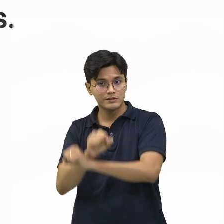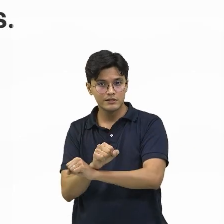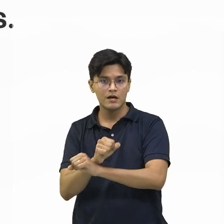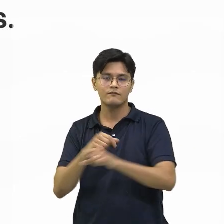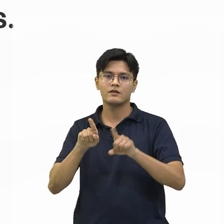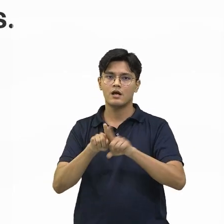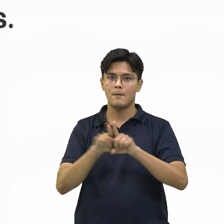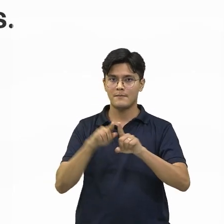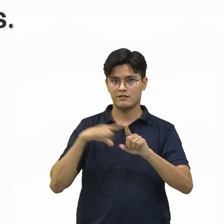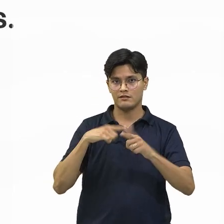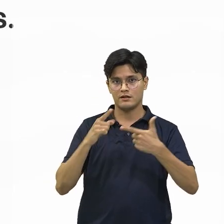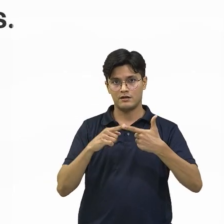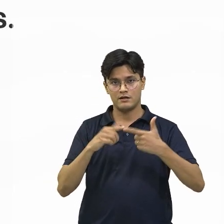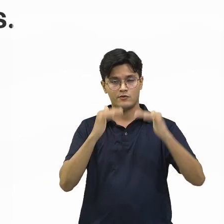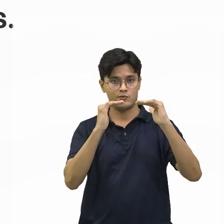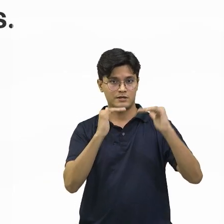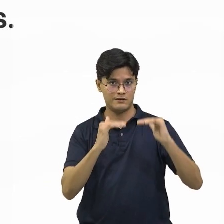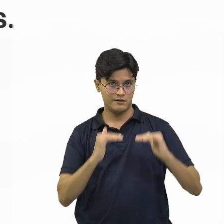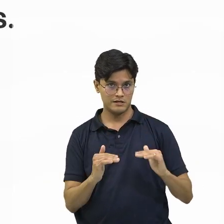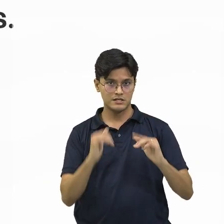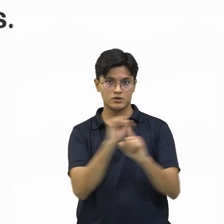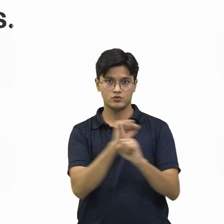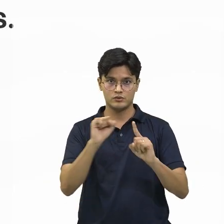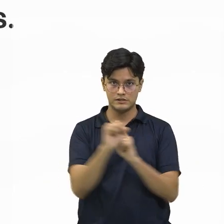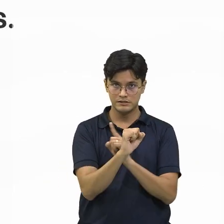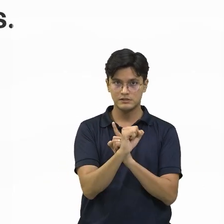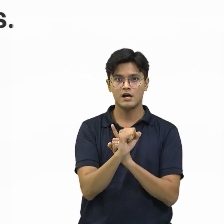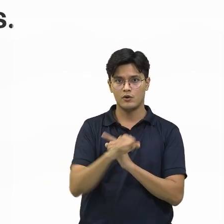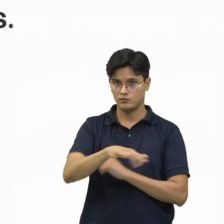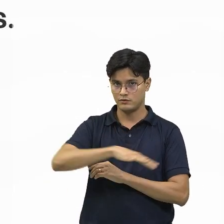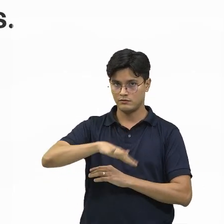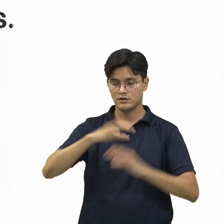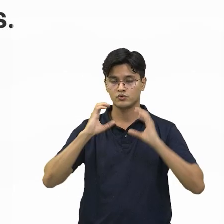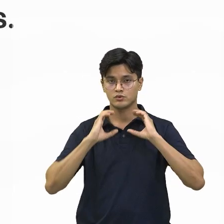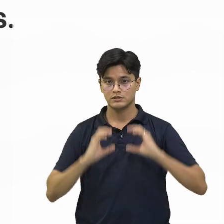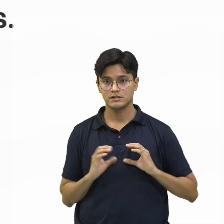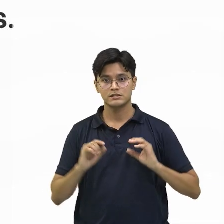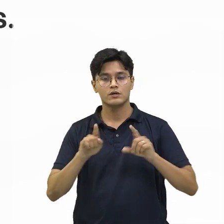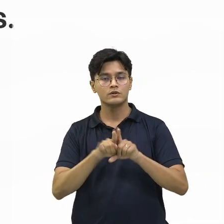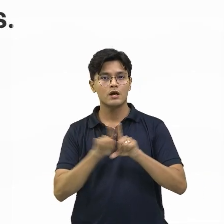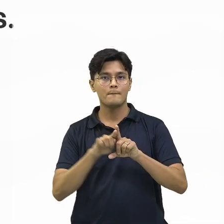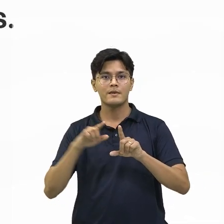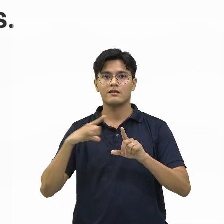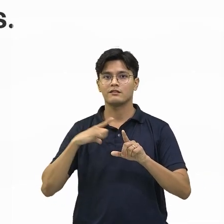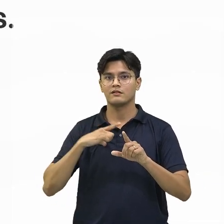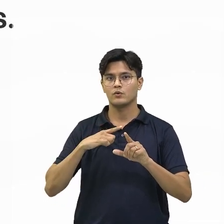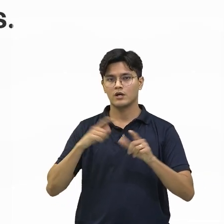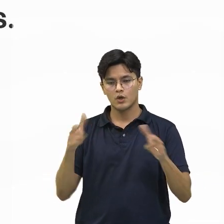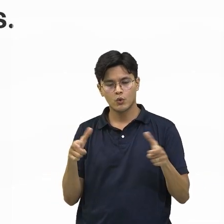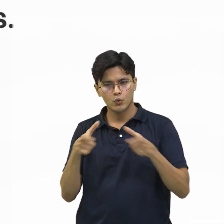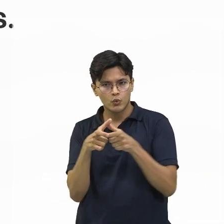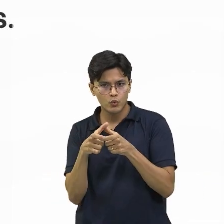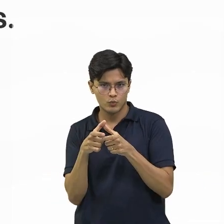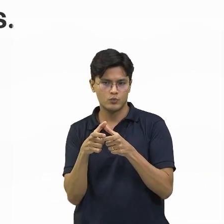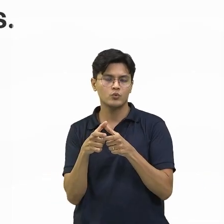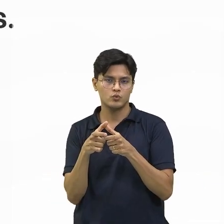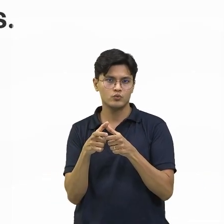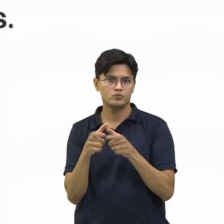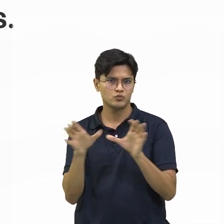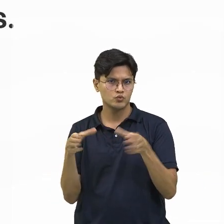hierarquia social, né, entre os cidadãos e justamente uma pouca parcela, né,